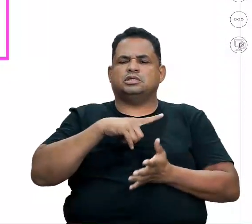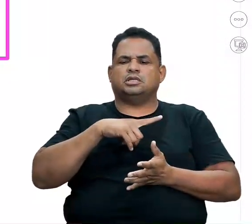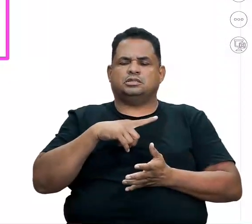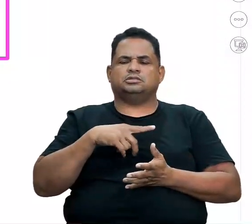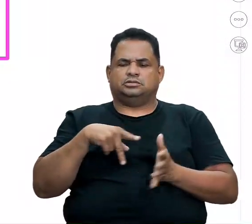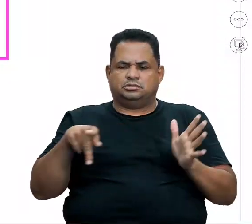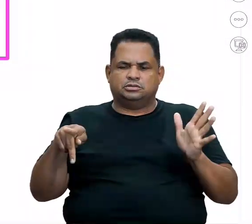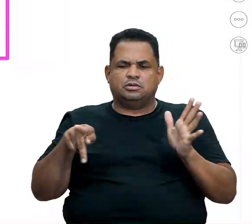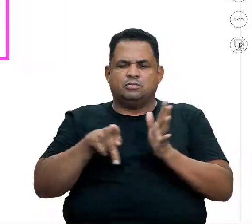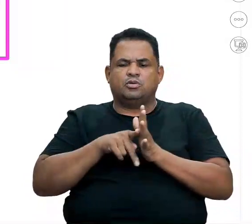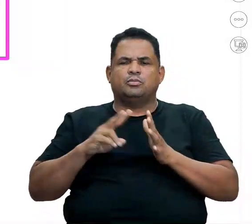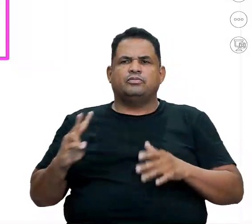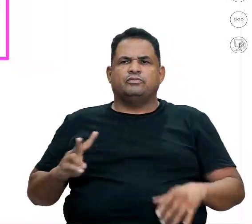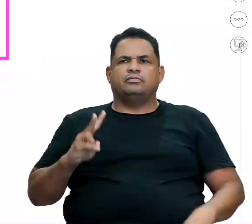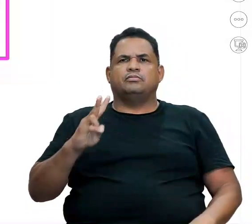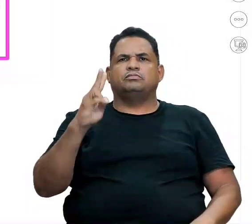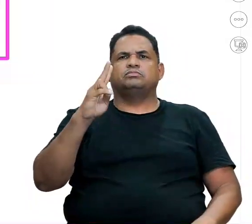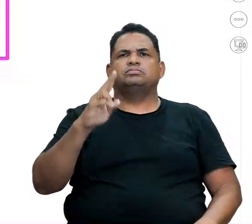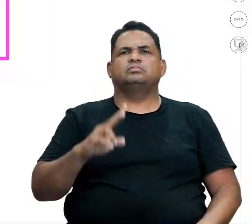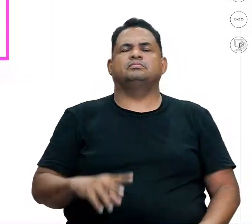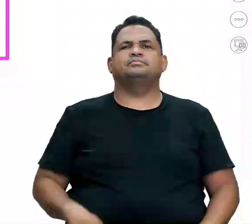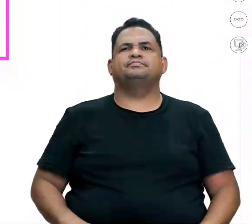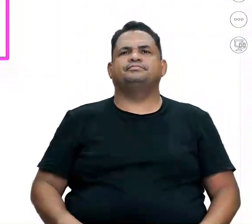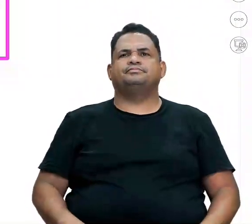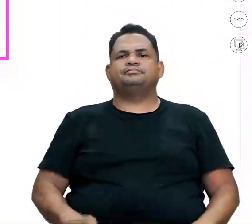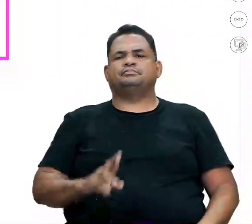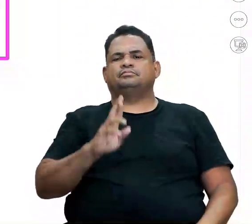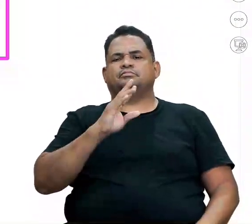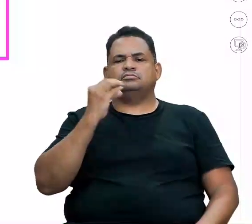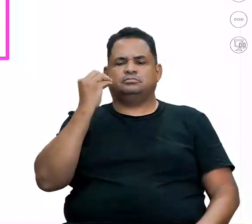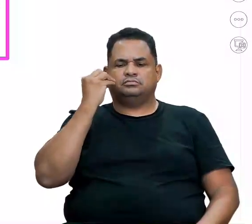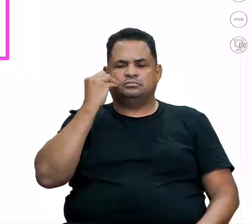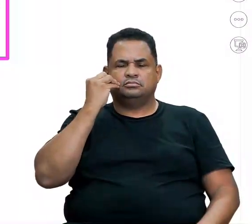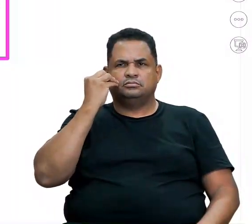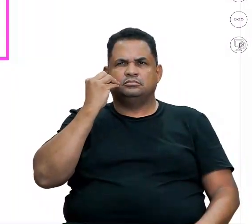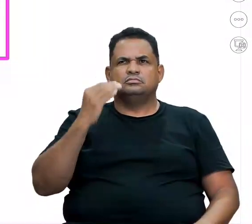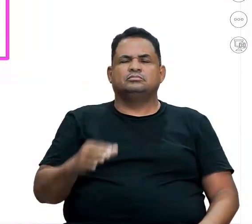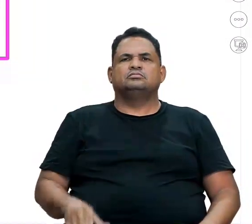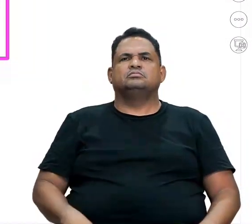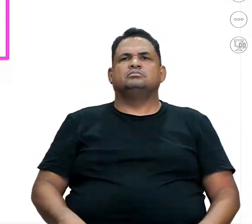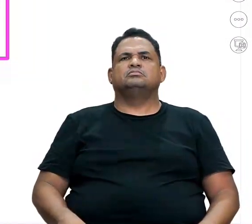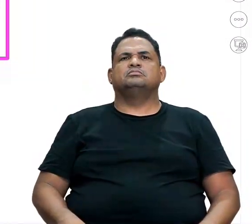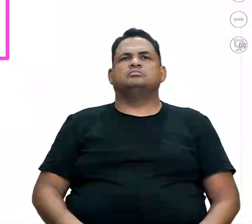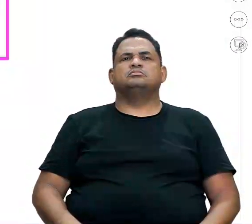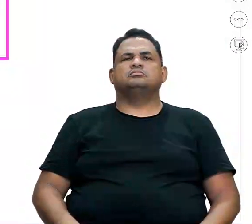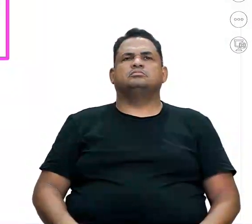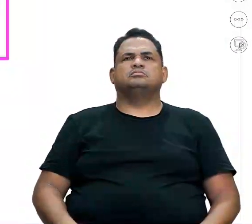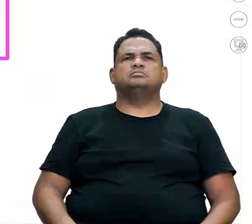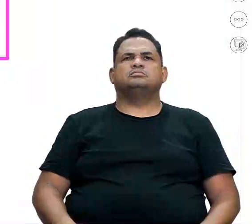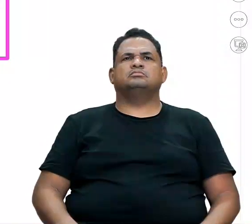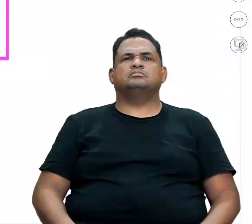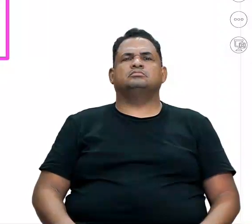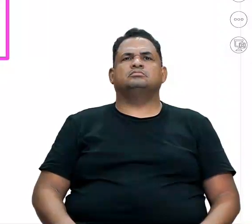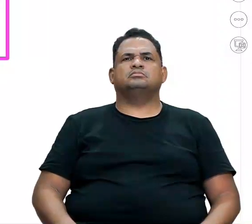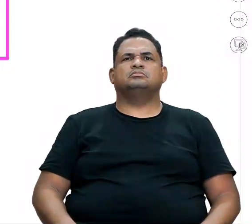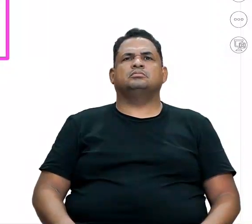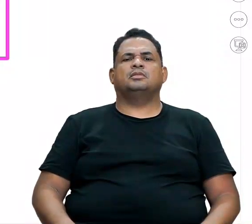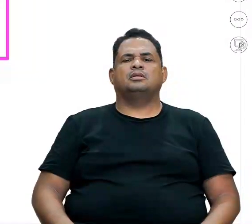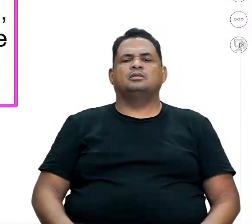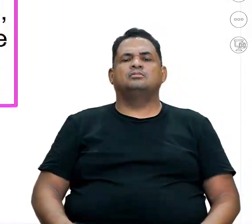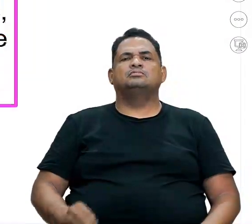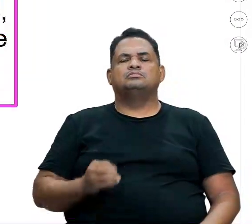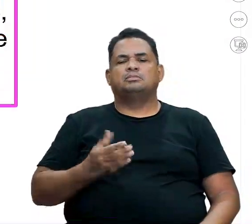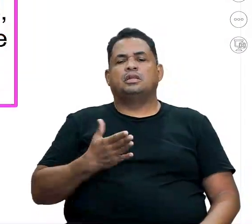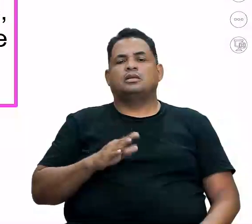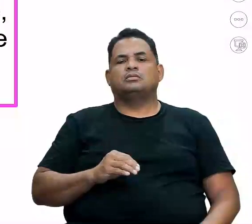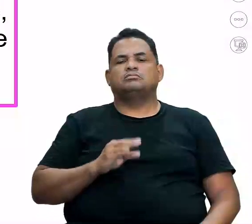legítima e sendo o resultado da experiência de determinado agrupamento. O relativismo, ele reconhece aí